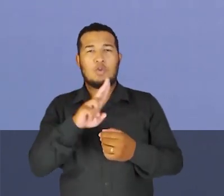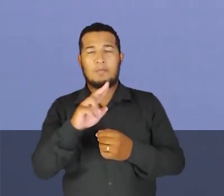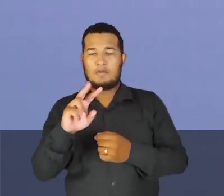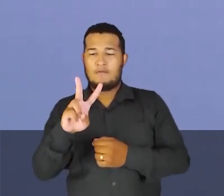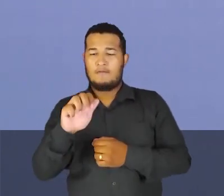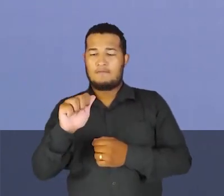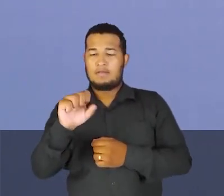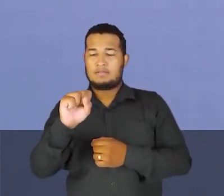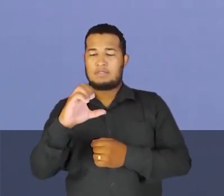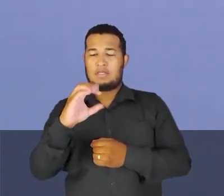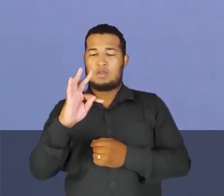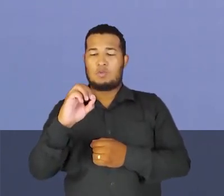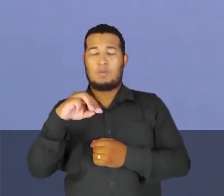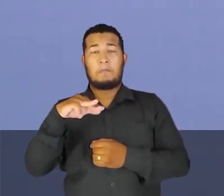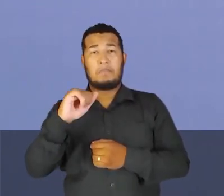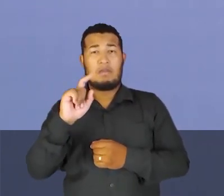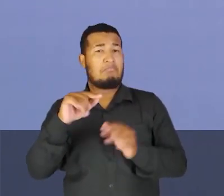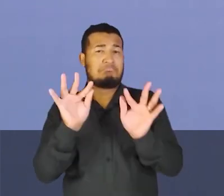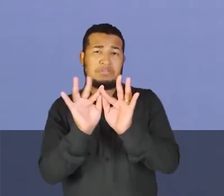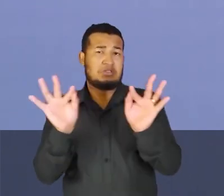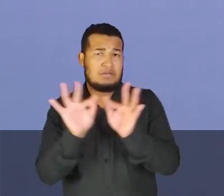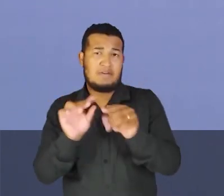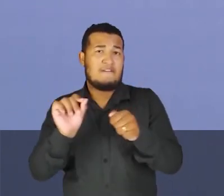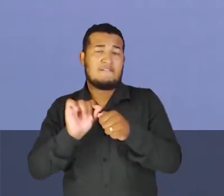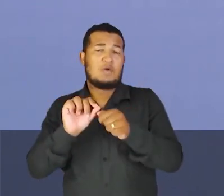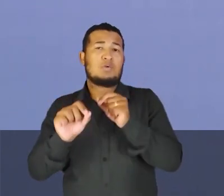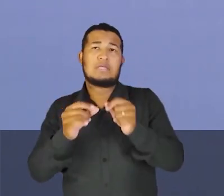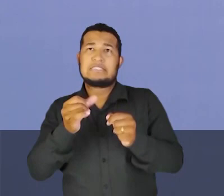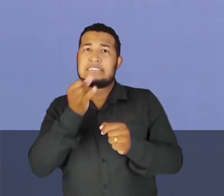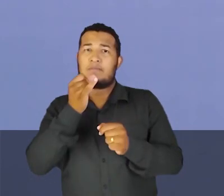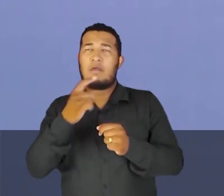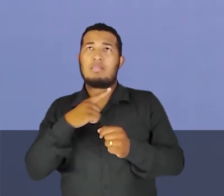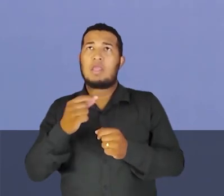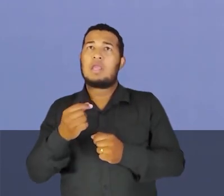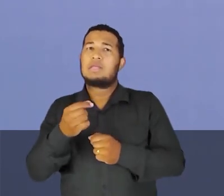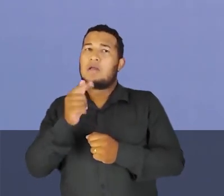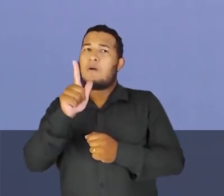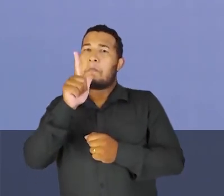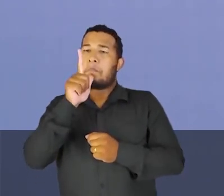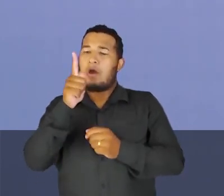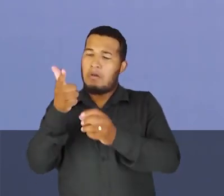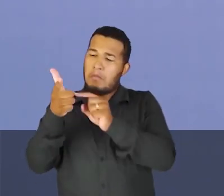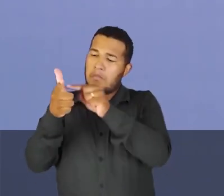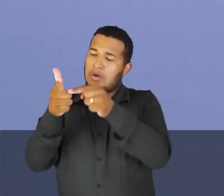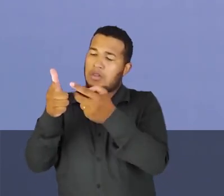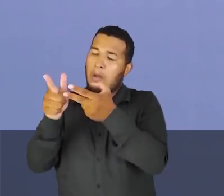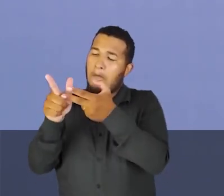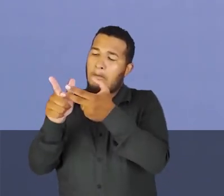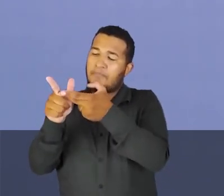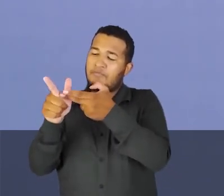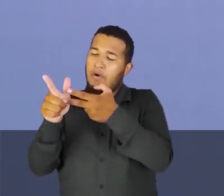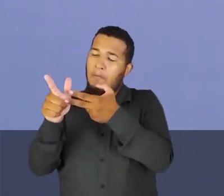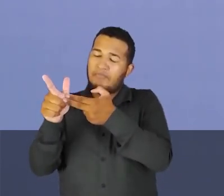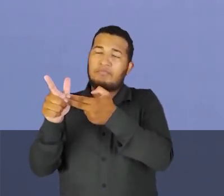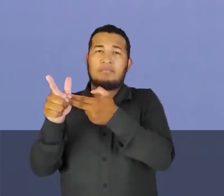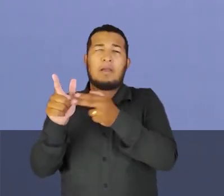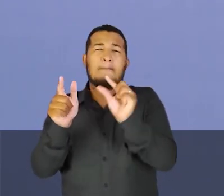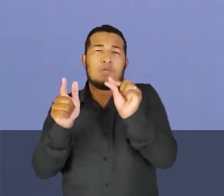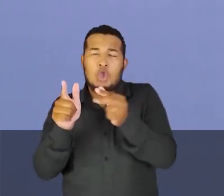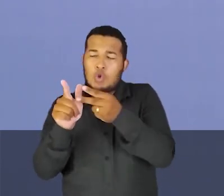uma cirurgia simples de ser feita, onde ocorre um corte no canal deferente. Dessa forma, o espermatozoide ele não